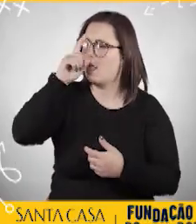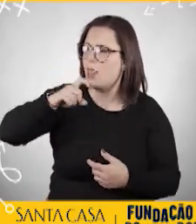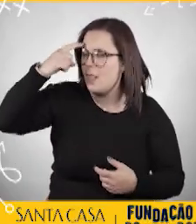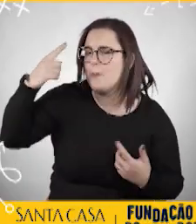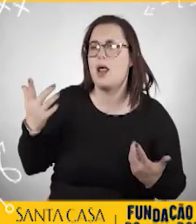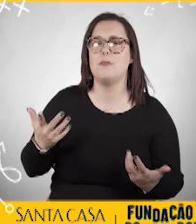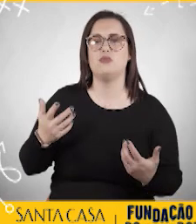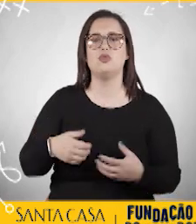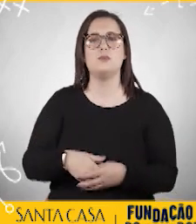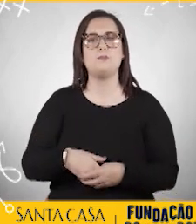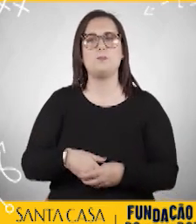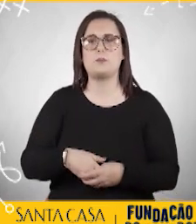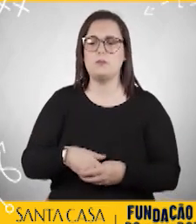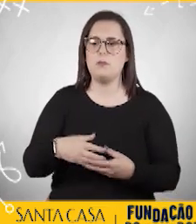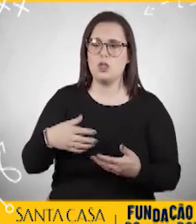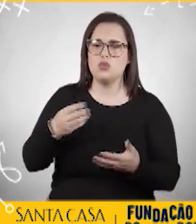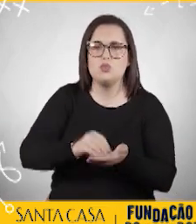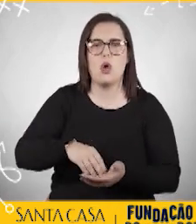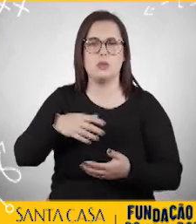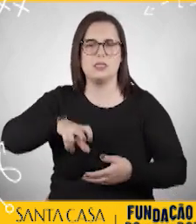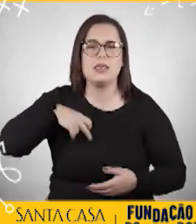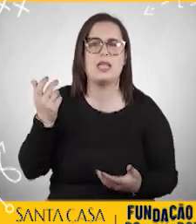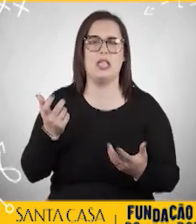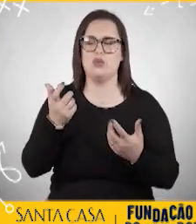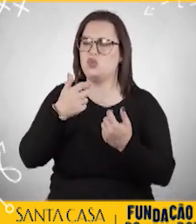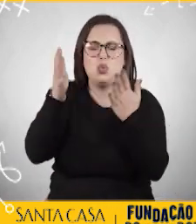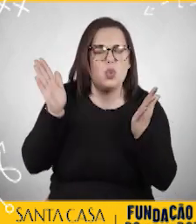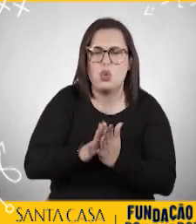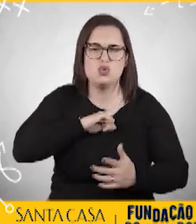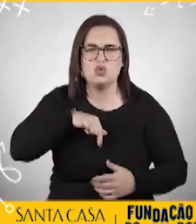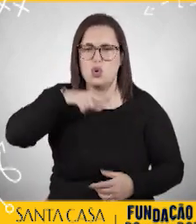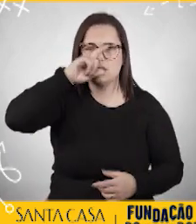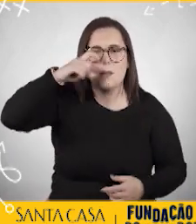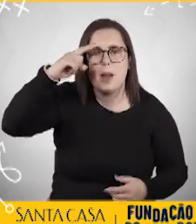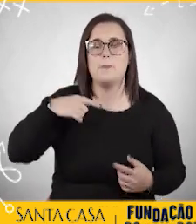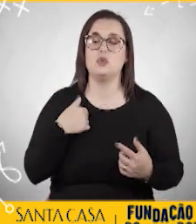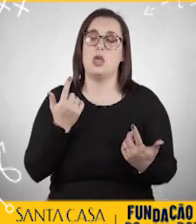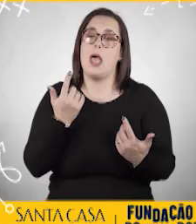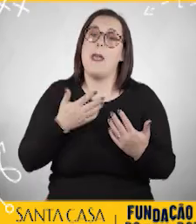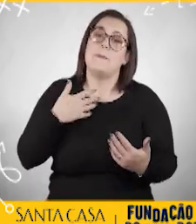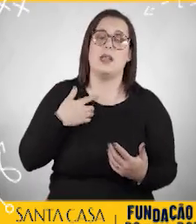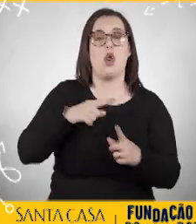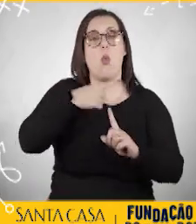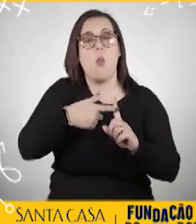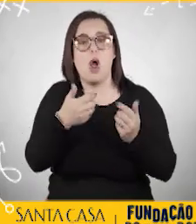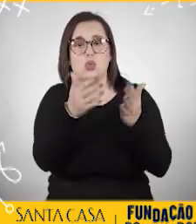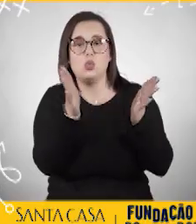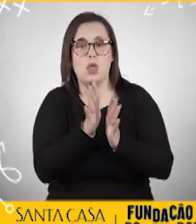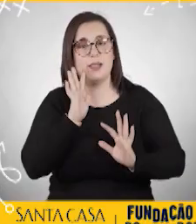nós nos lembramos dos pobres, dos ricos e dos remediados. É uma pena que não seja todo ano